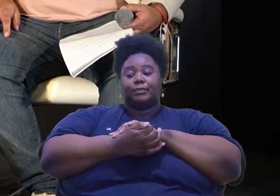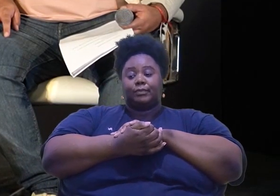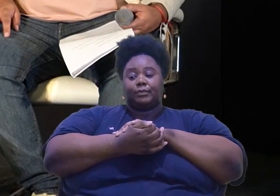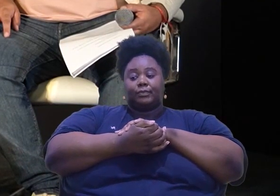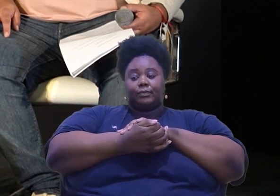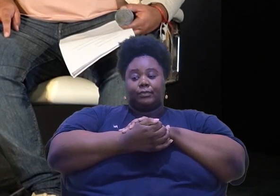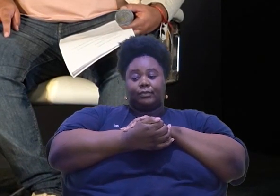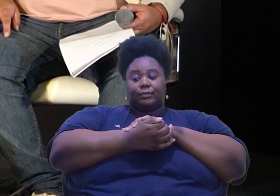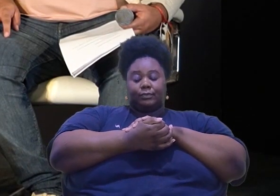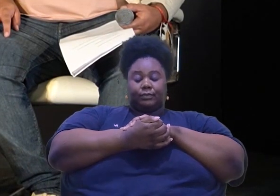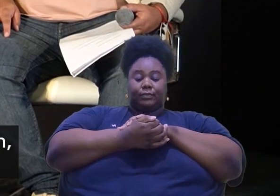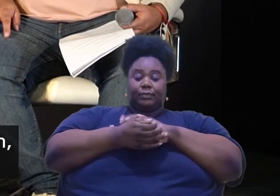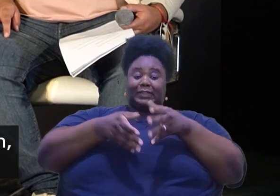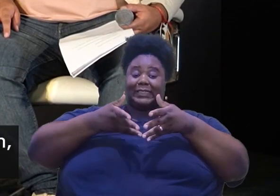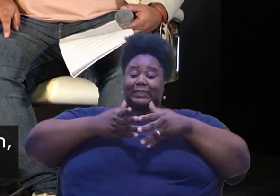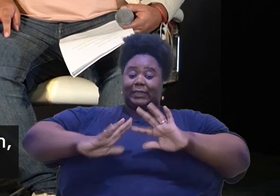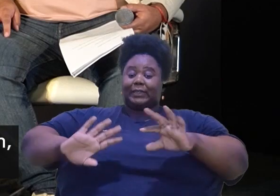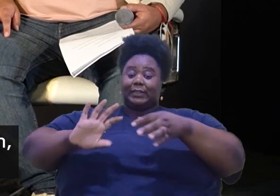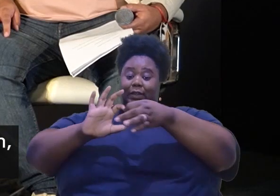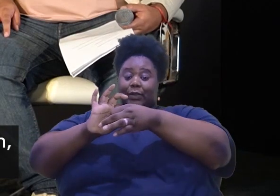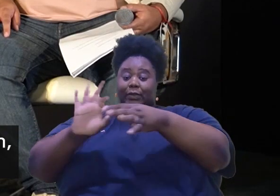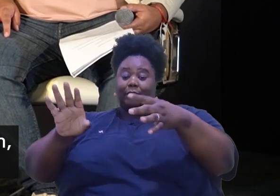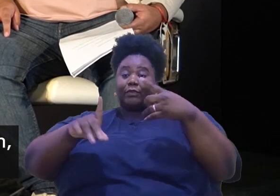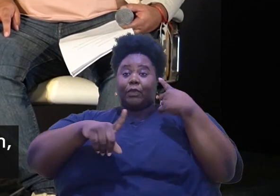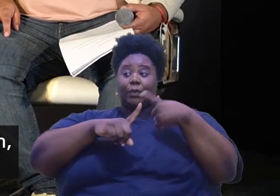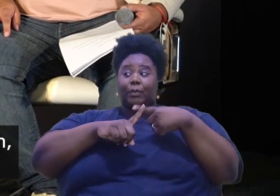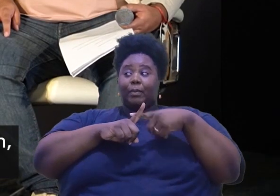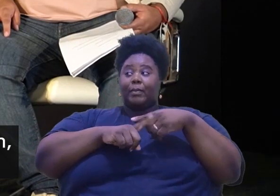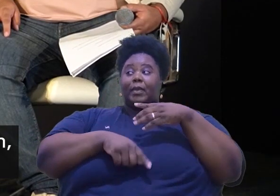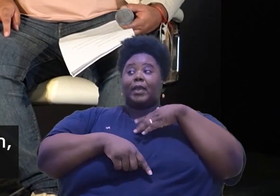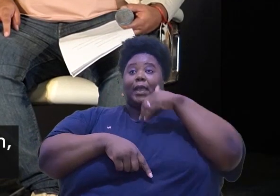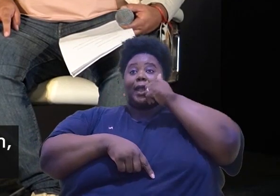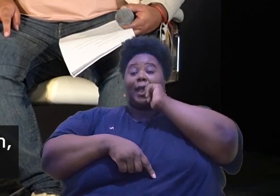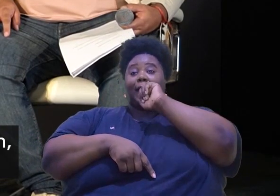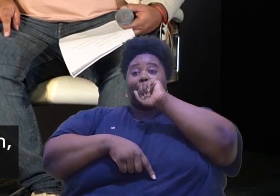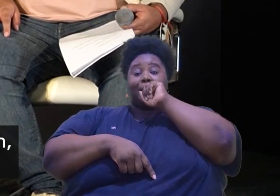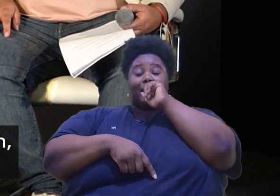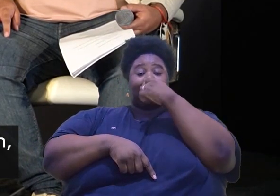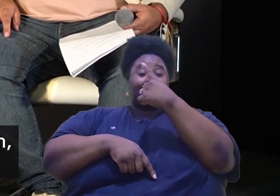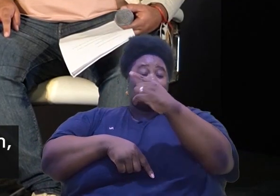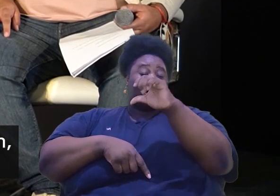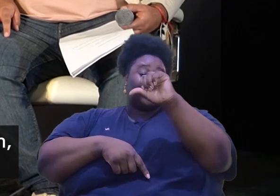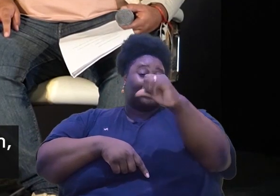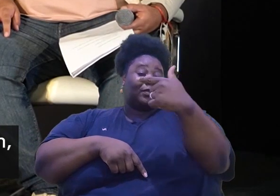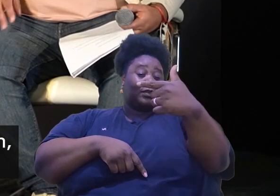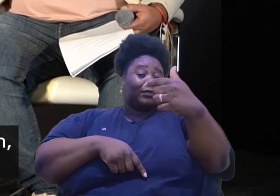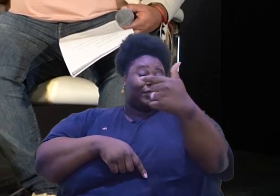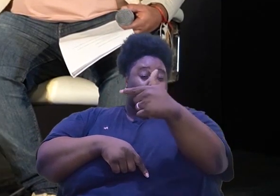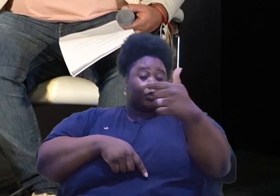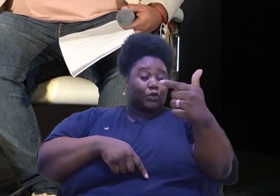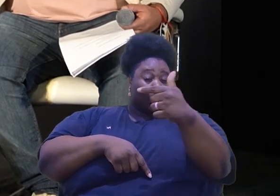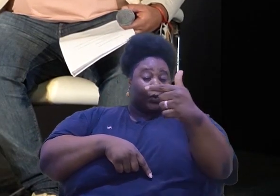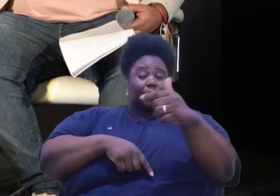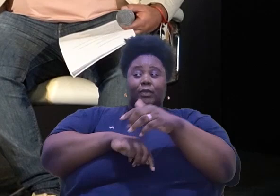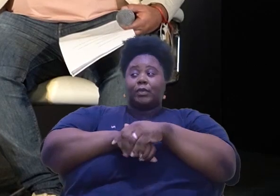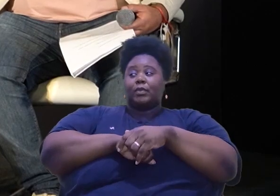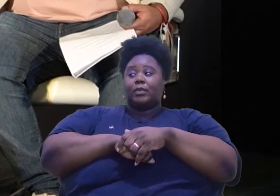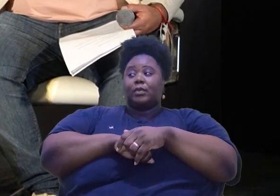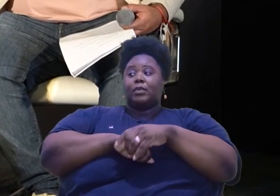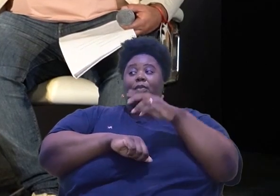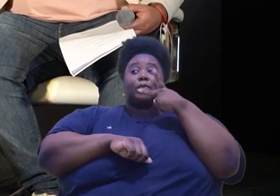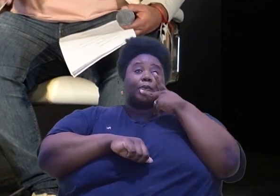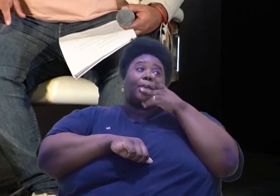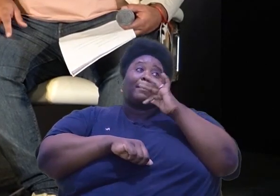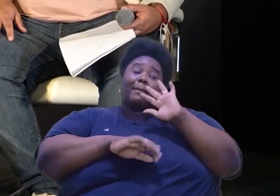ventre livre, porque a minha mãe, filha desse homem, é de 1922. Então, o pai dela deve